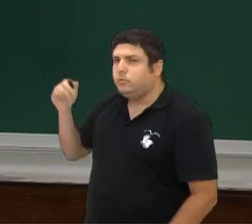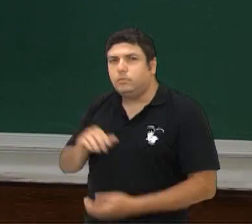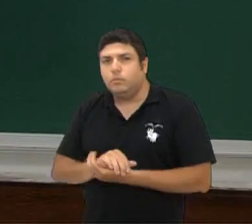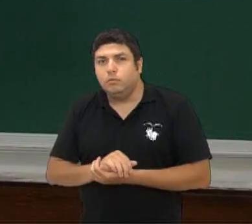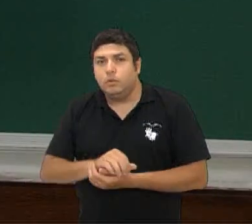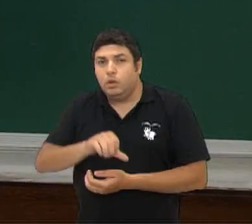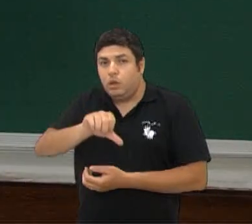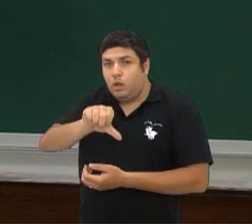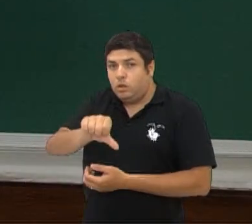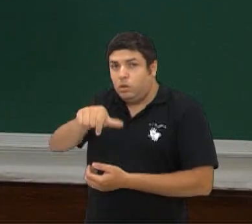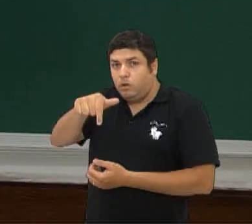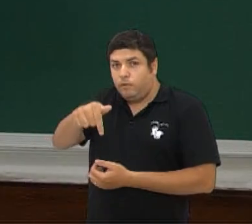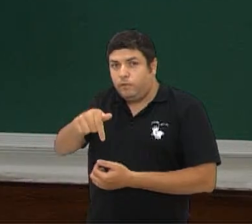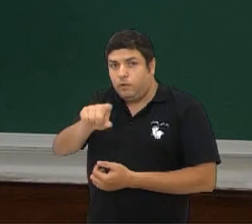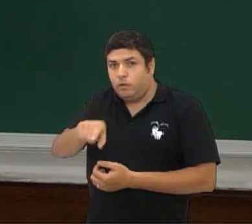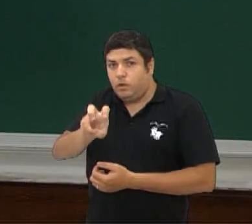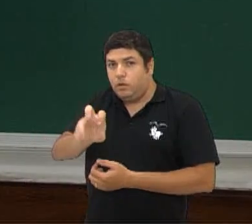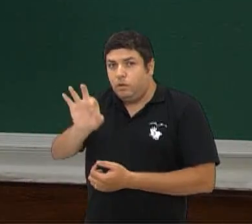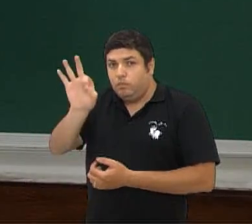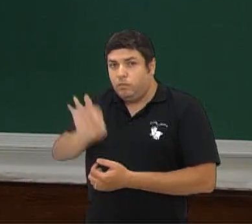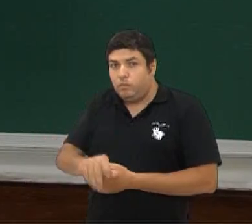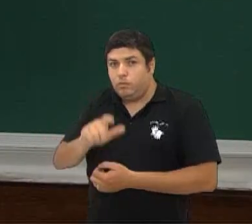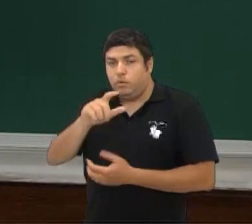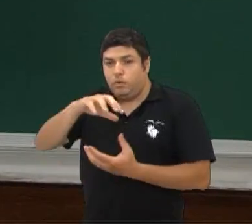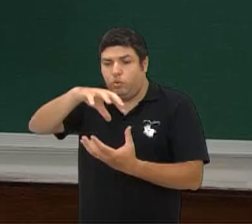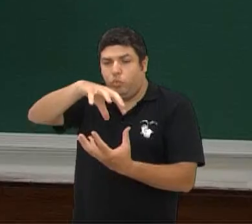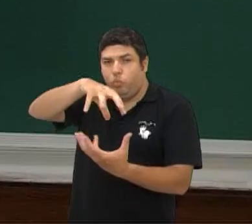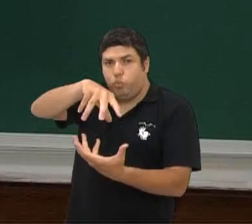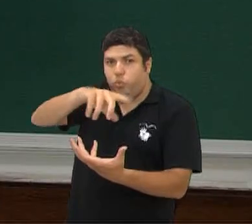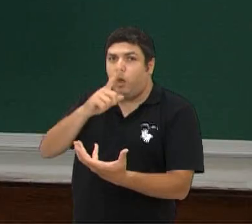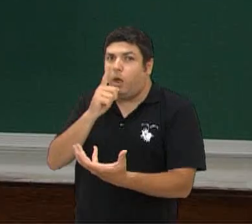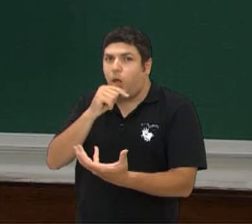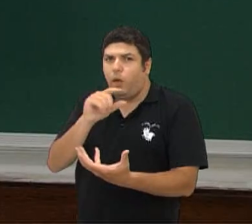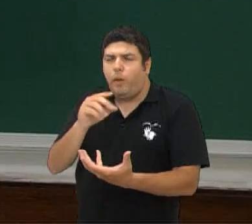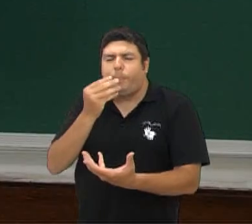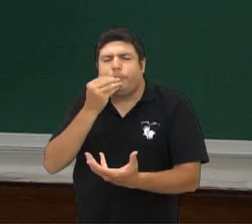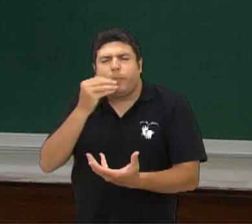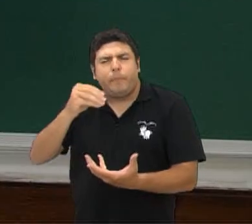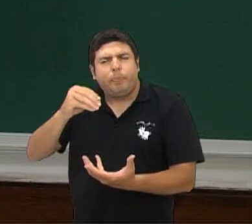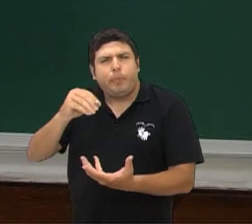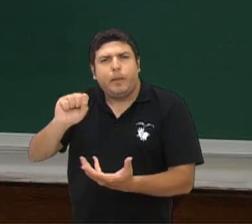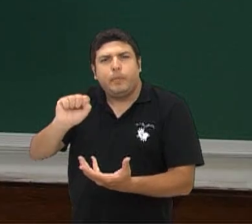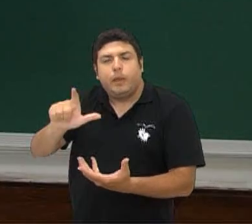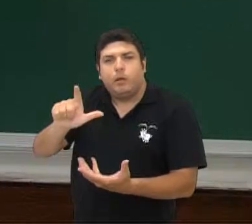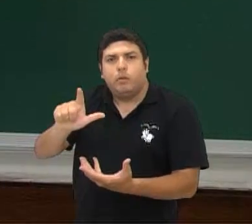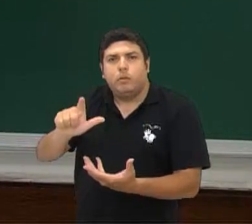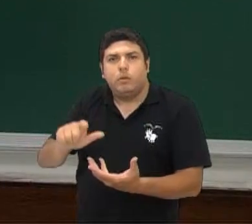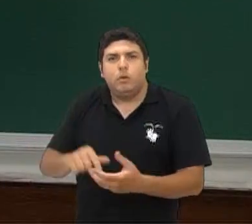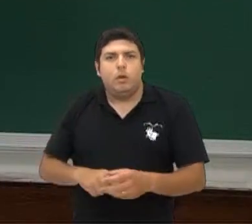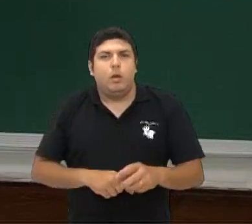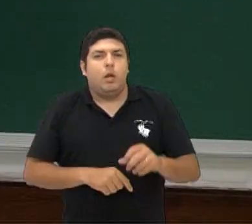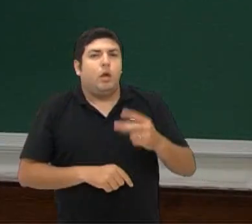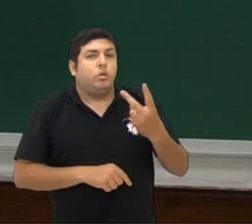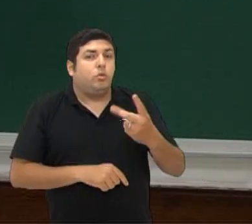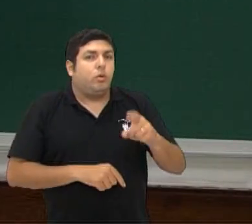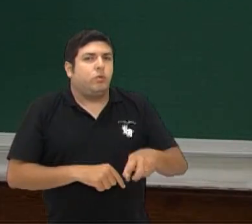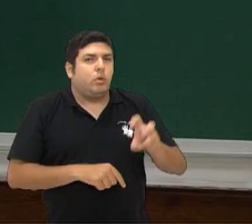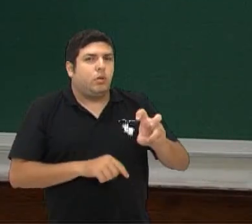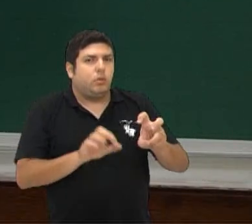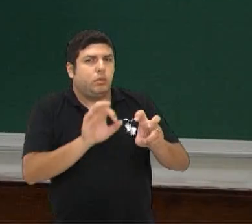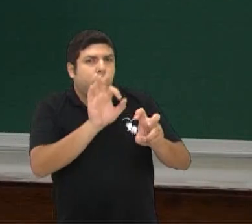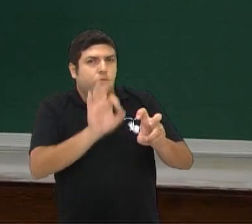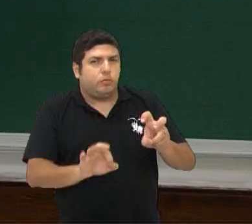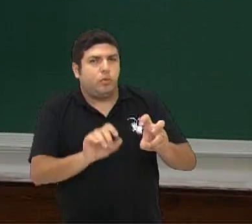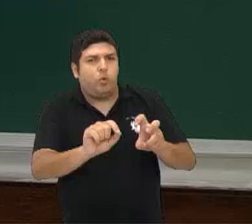97,5% da água do planeta é água salgada. Apenas 2,5% água doce. Se a gente pegar esses